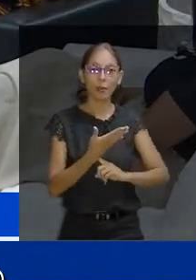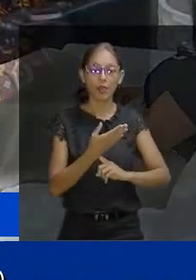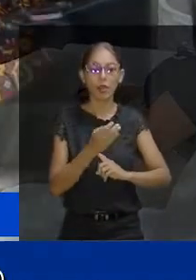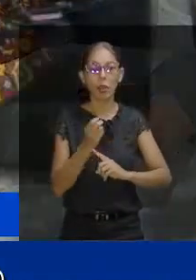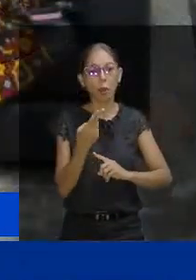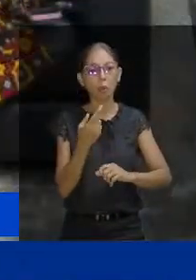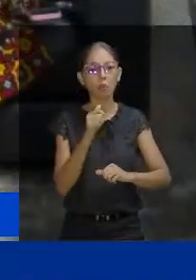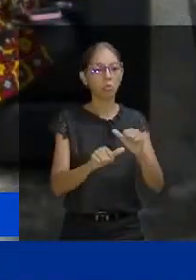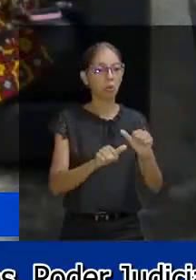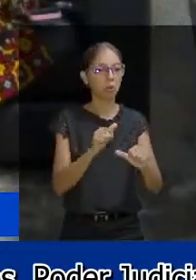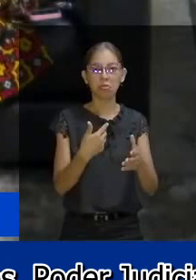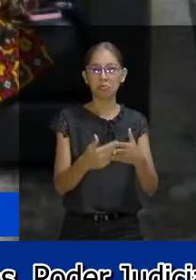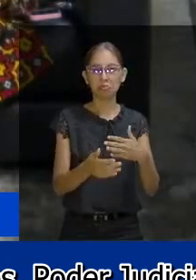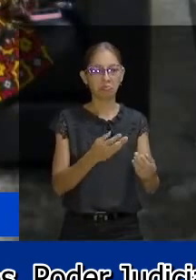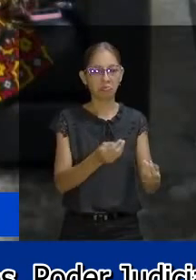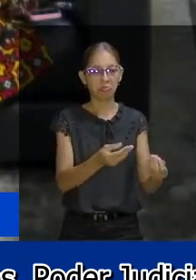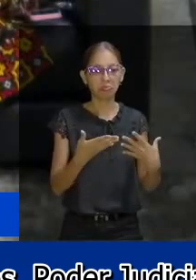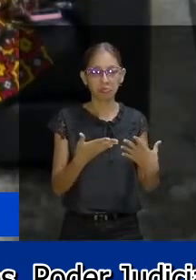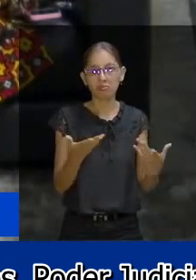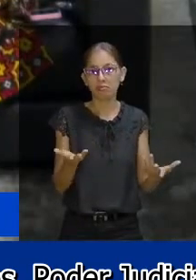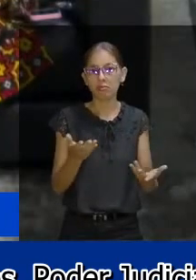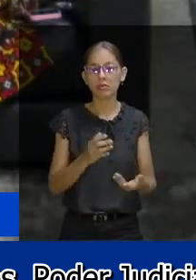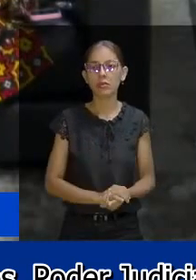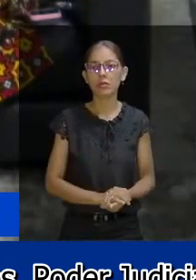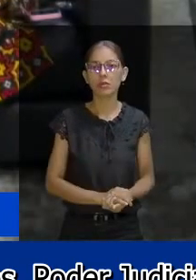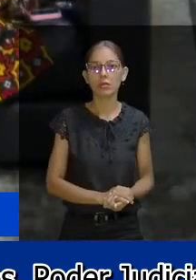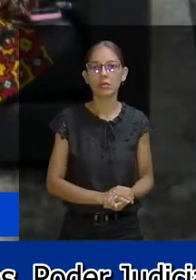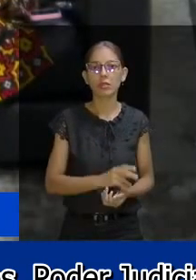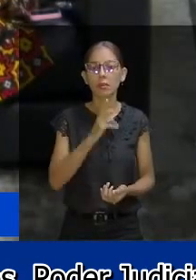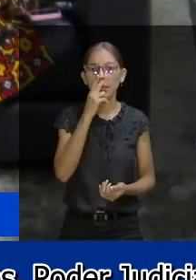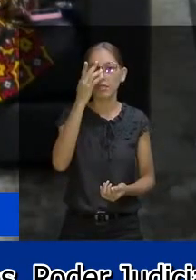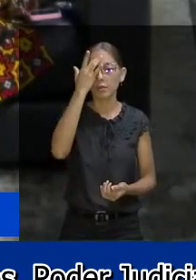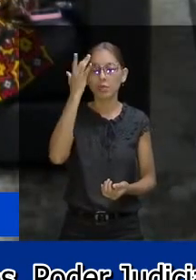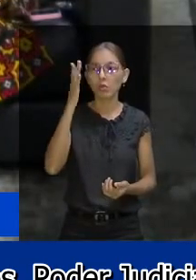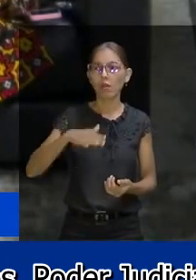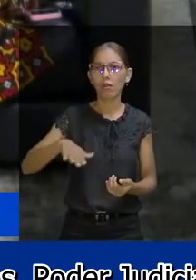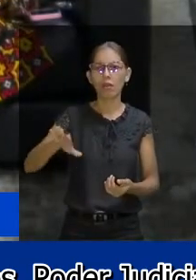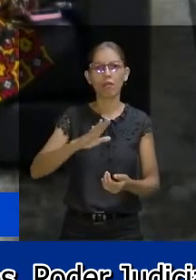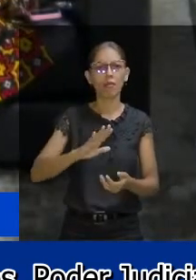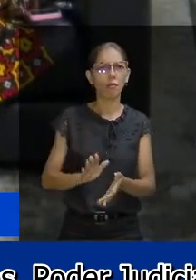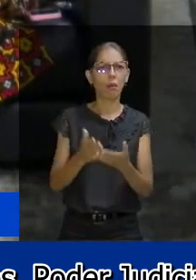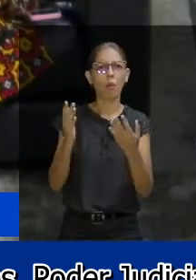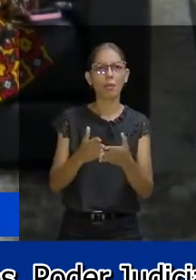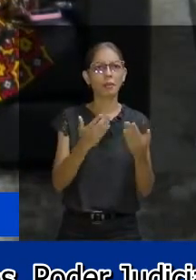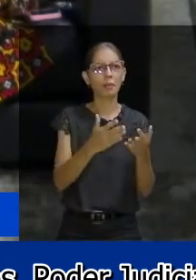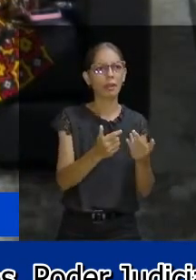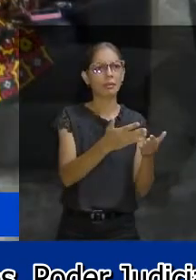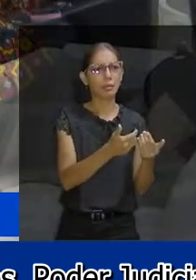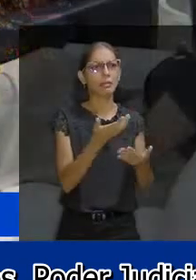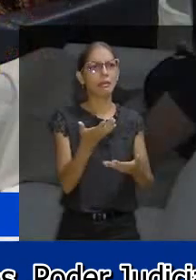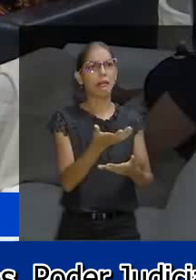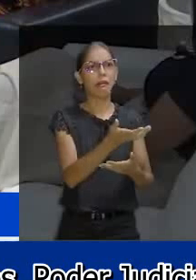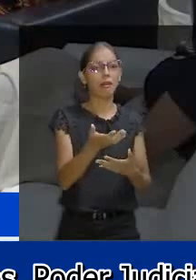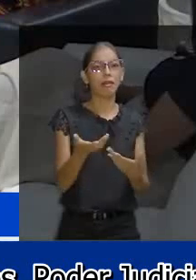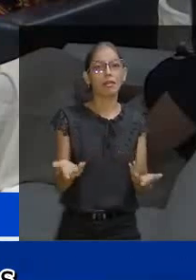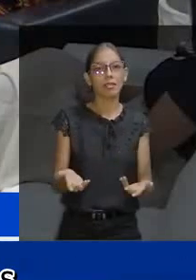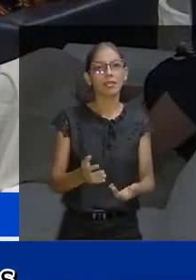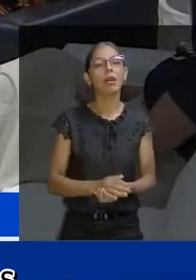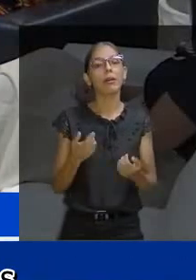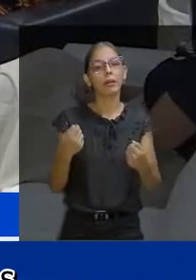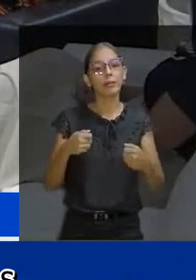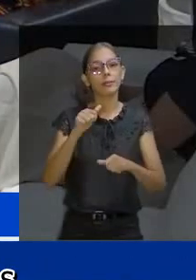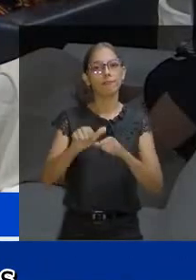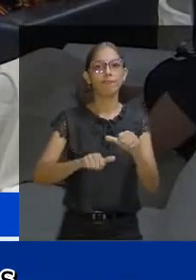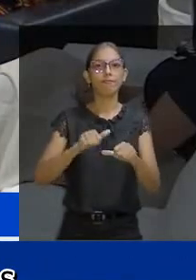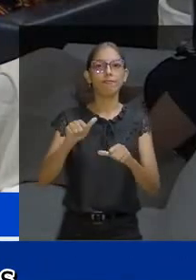necessitado. Então, mas nós precisamos corrigir isso juntos, partidos, candidatos, Poder Judiciário, Ministério Público, ao invés de